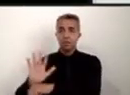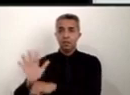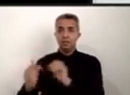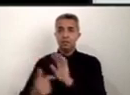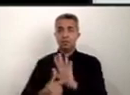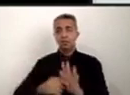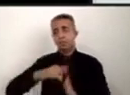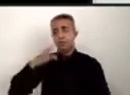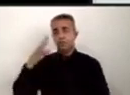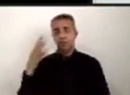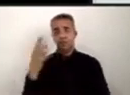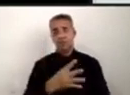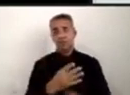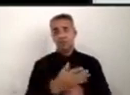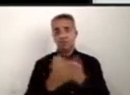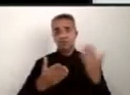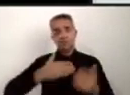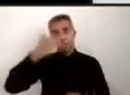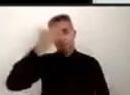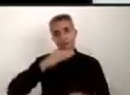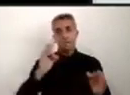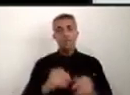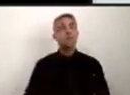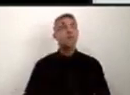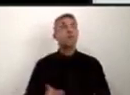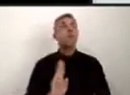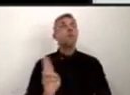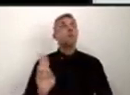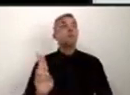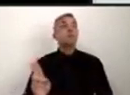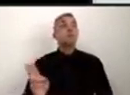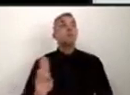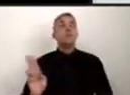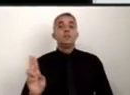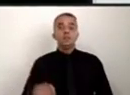Diz aí, Emanuel Pinheiro, os nomes. Você está desesperado, Emanuel Pinheiro.